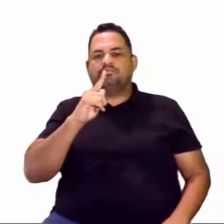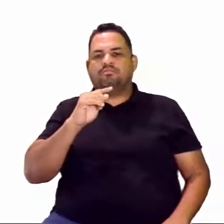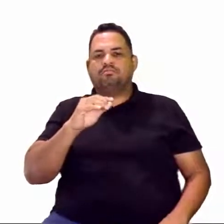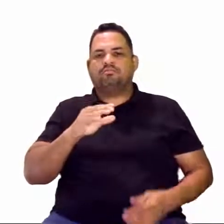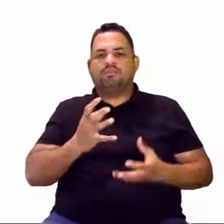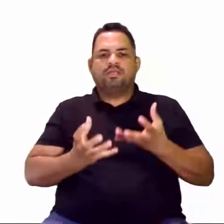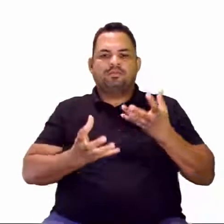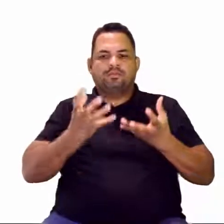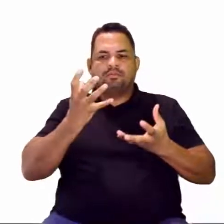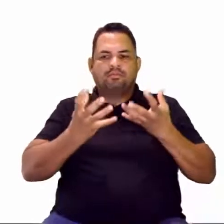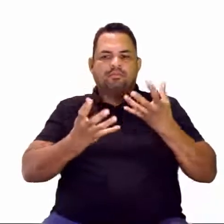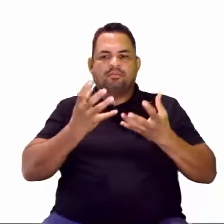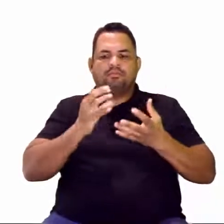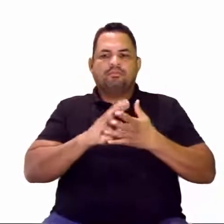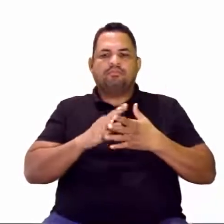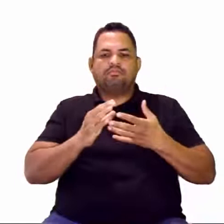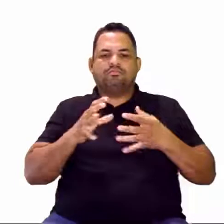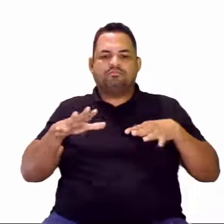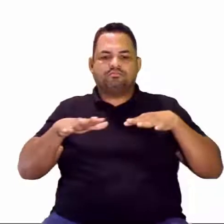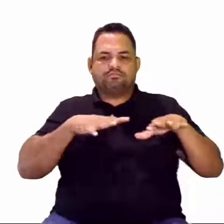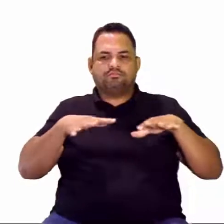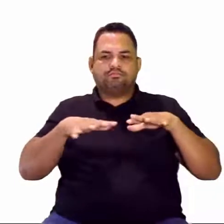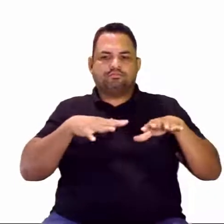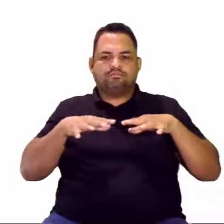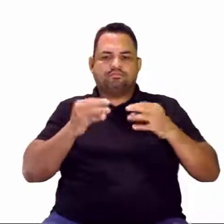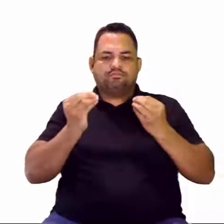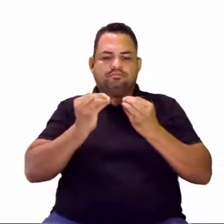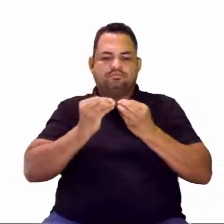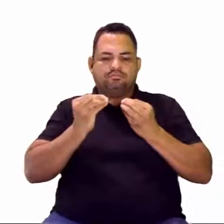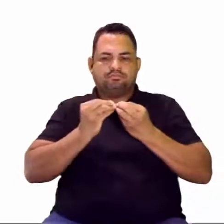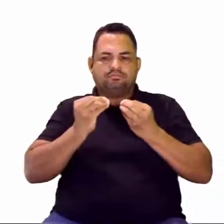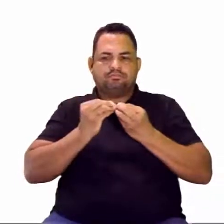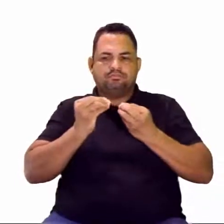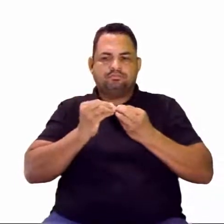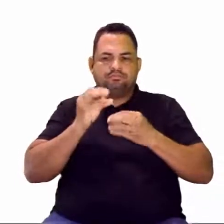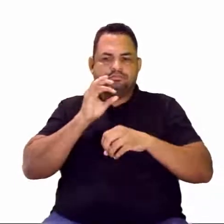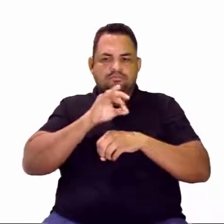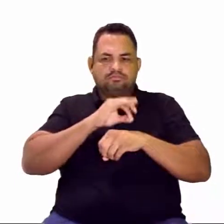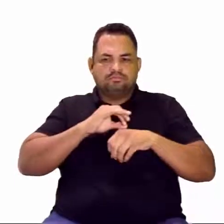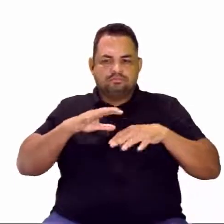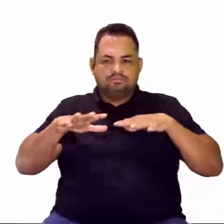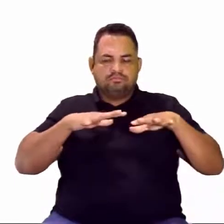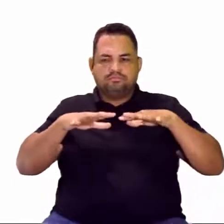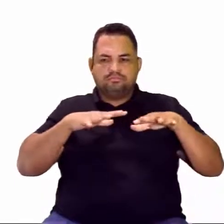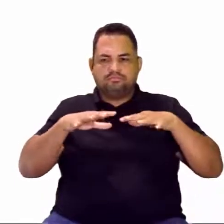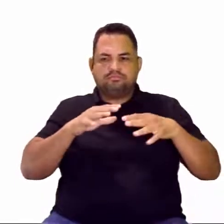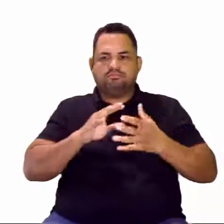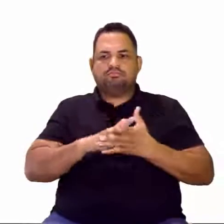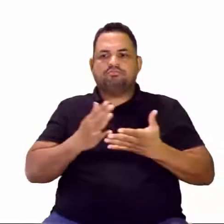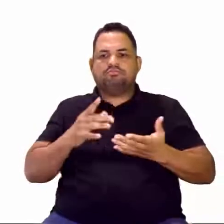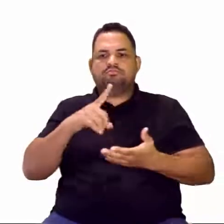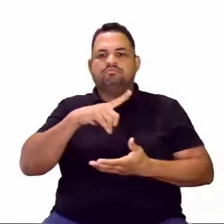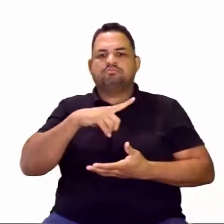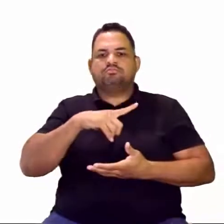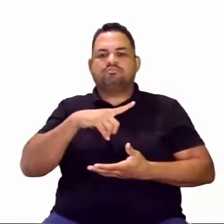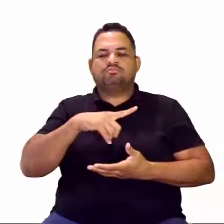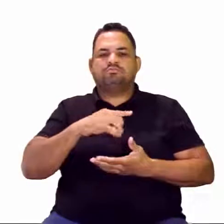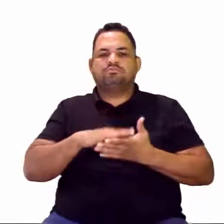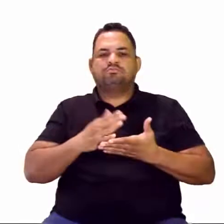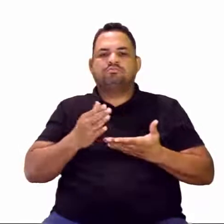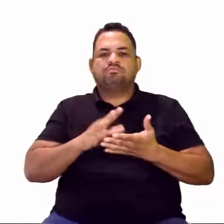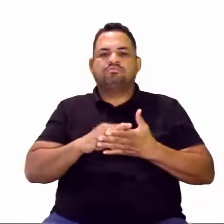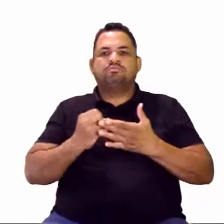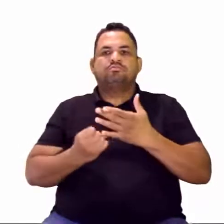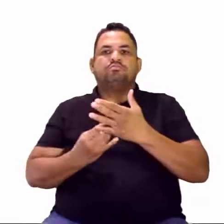ao ferver, ela está em movimento, as suas moléculas estão sob efeito de temperatura, elas tendem a passar